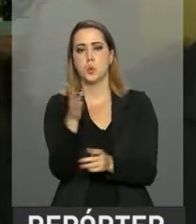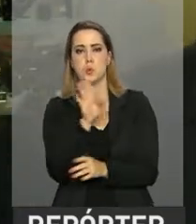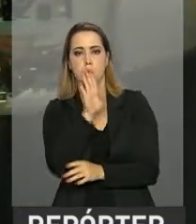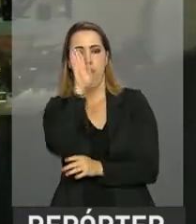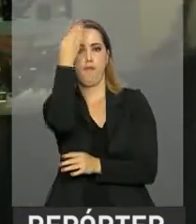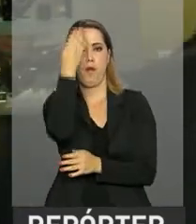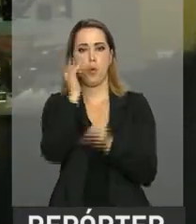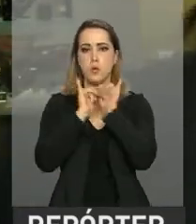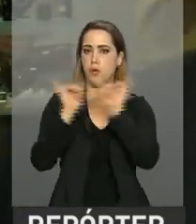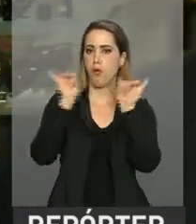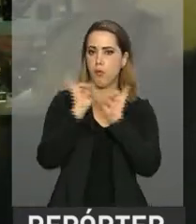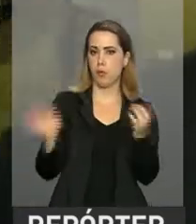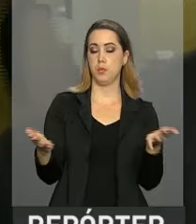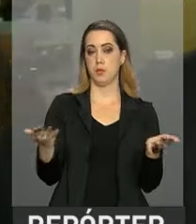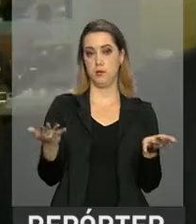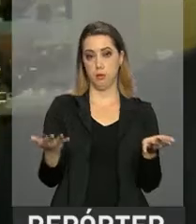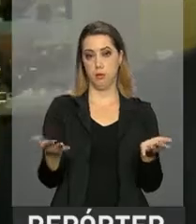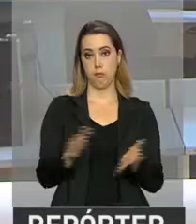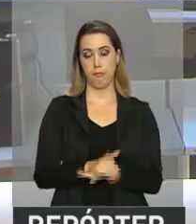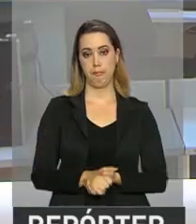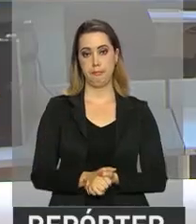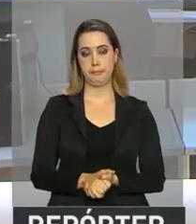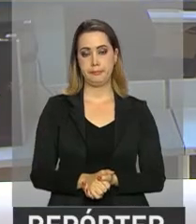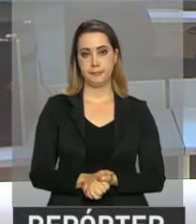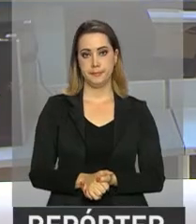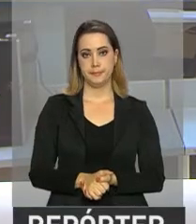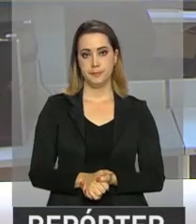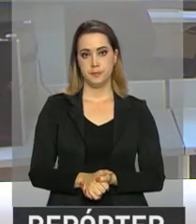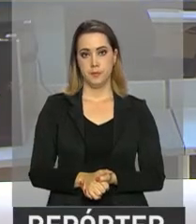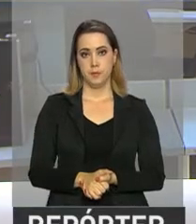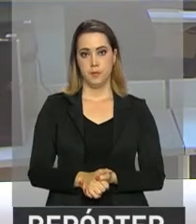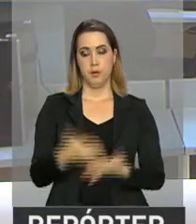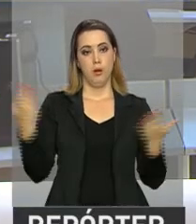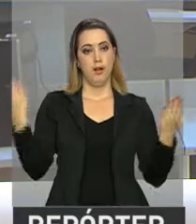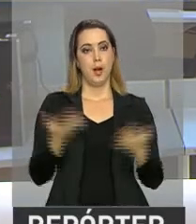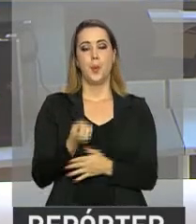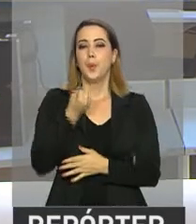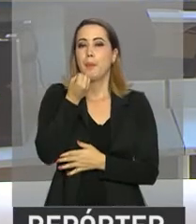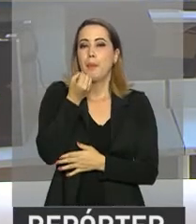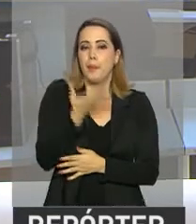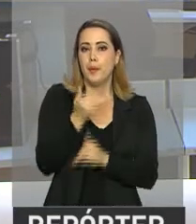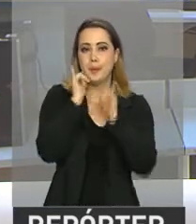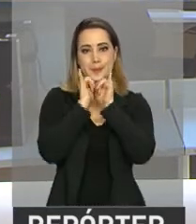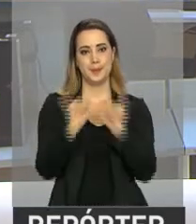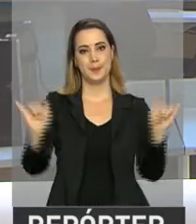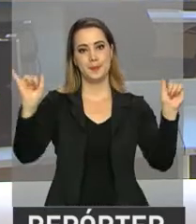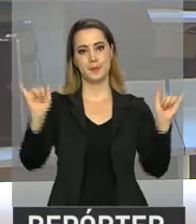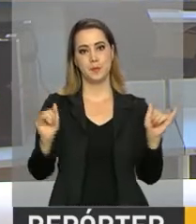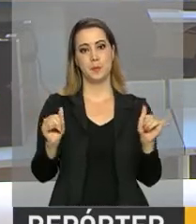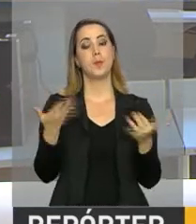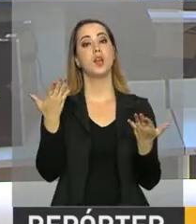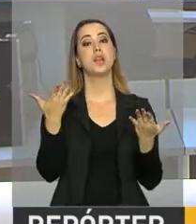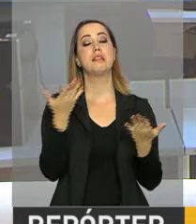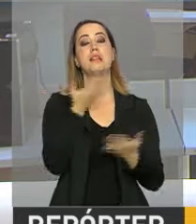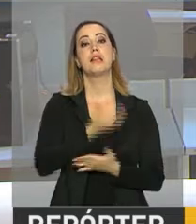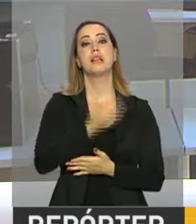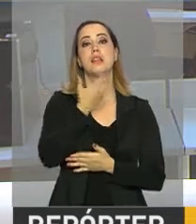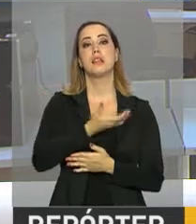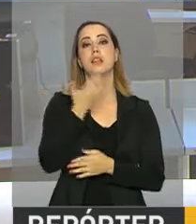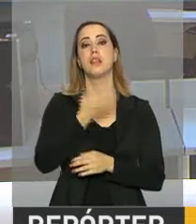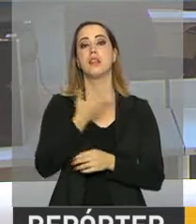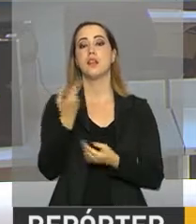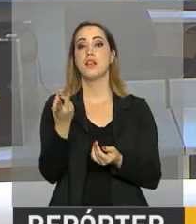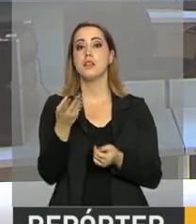apenas com o nome de promoção agora mais uma boa notícia em dezembro a bandeira na conta de energia elétrica